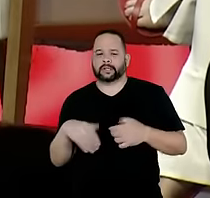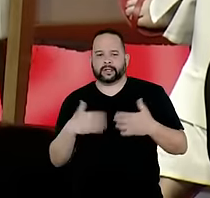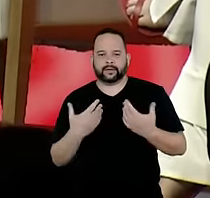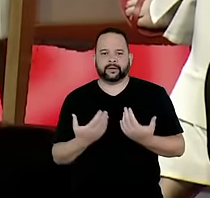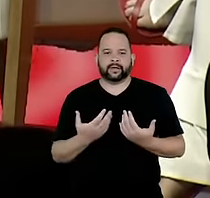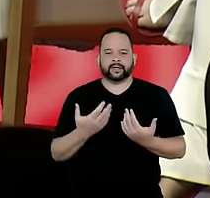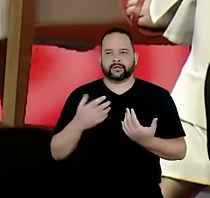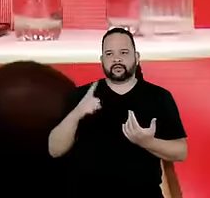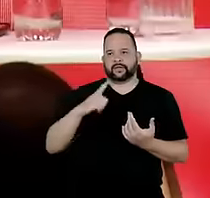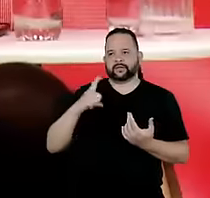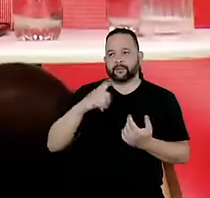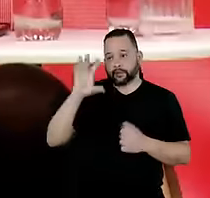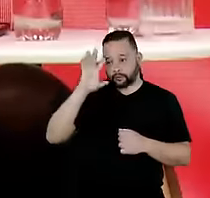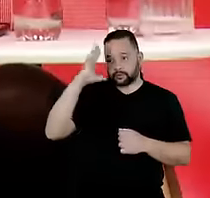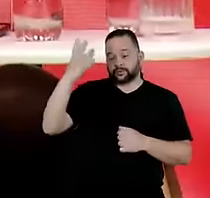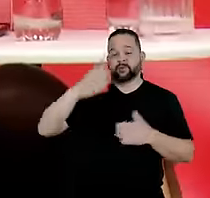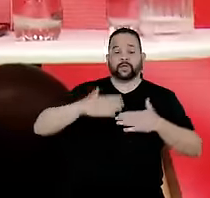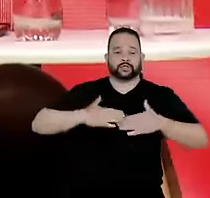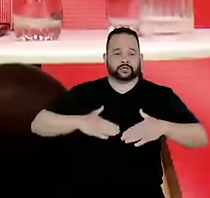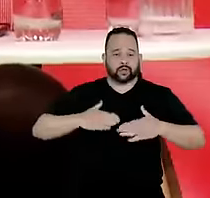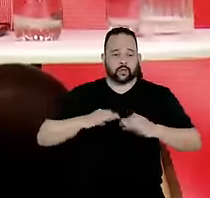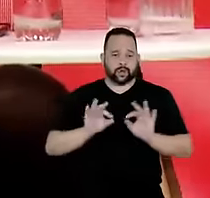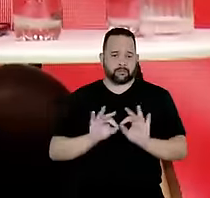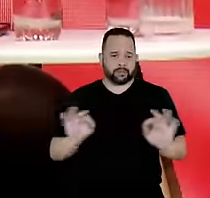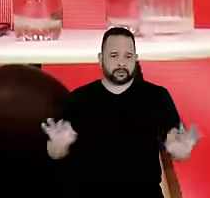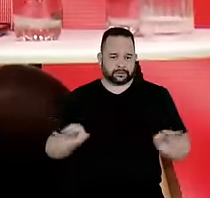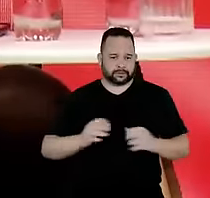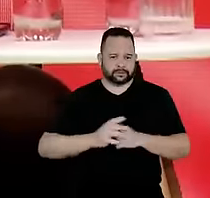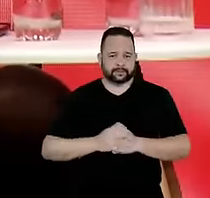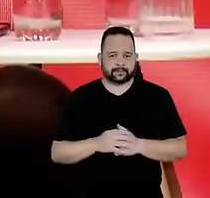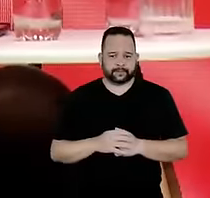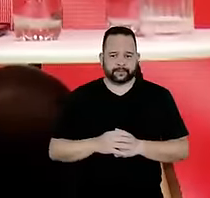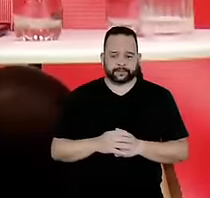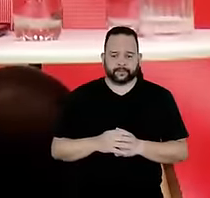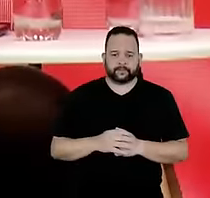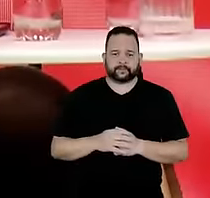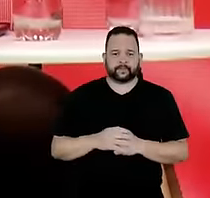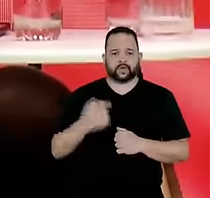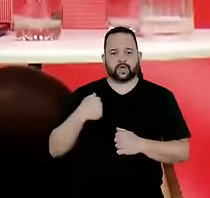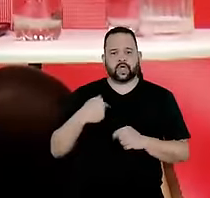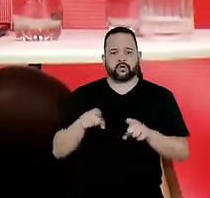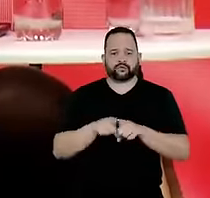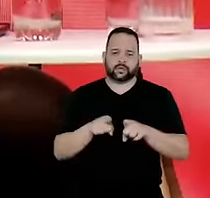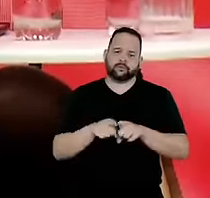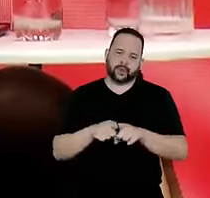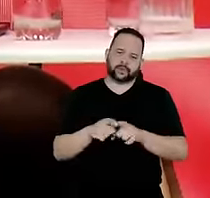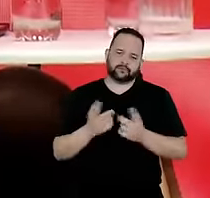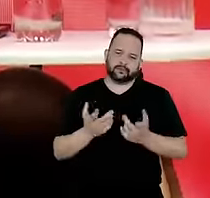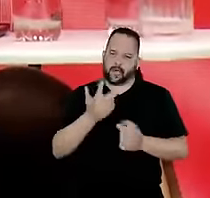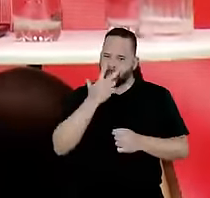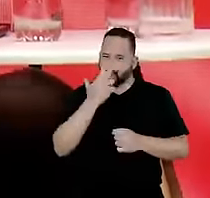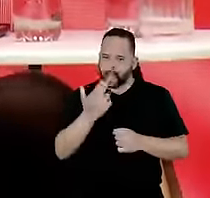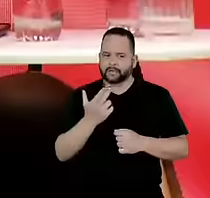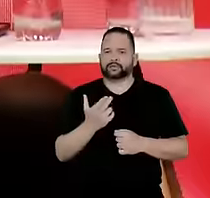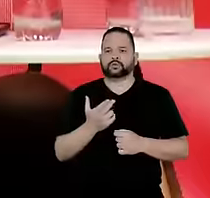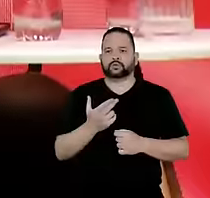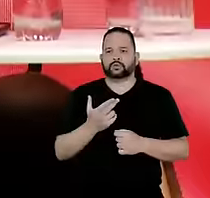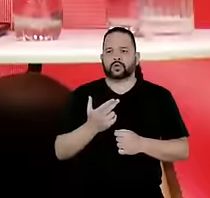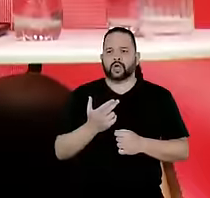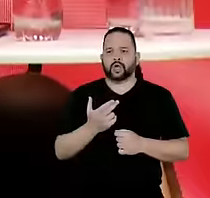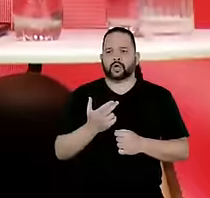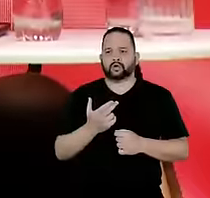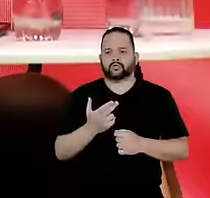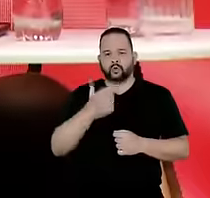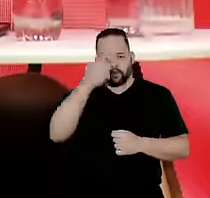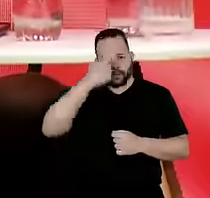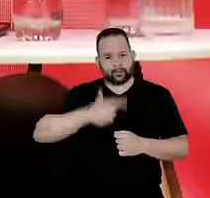tranquila para eles eh então sim e e eu também Sinceramente eu acho que a postura mais cautelosa do Banco Central ainda que a gente chegue num